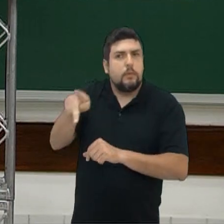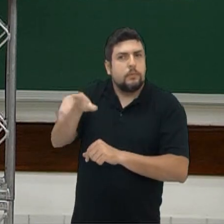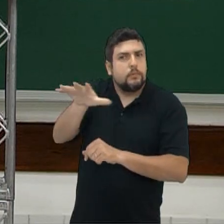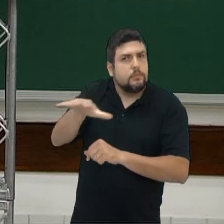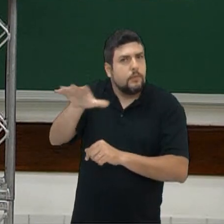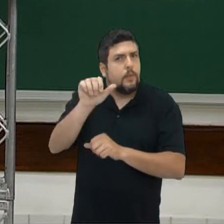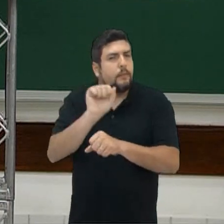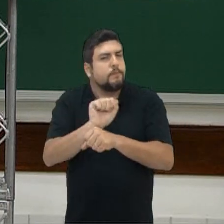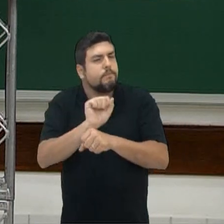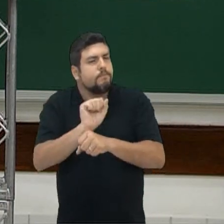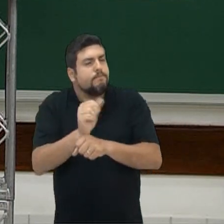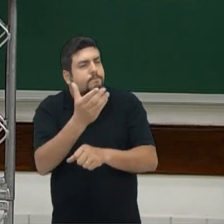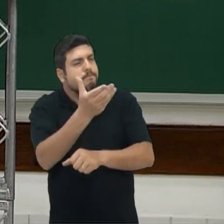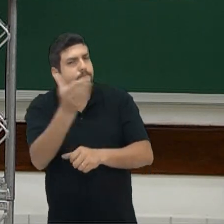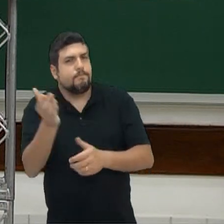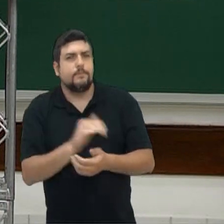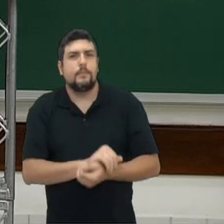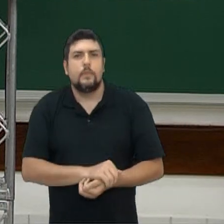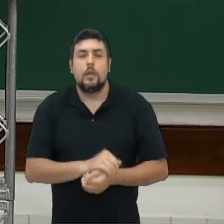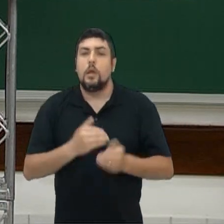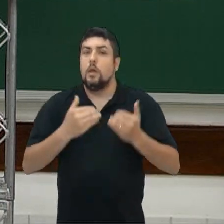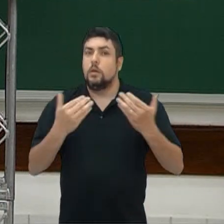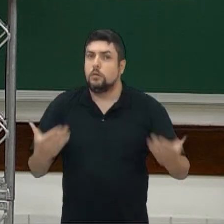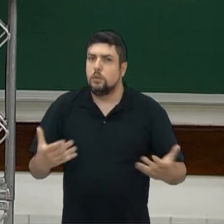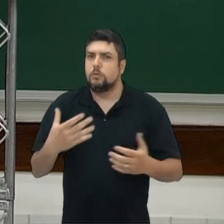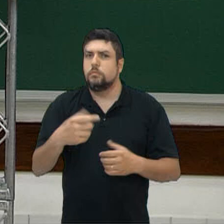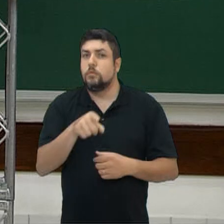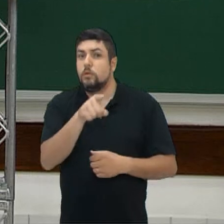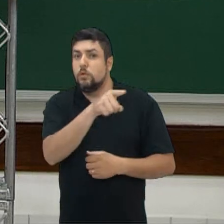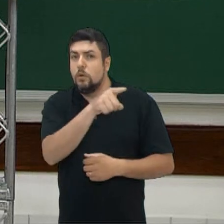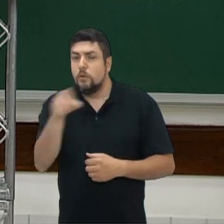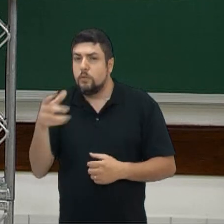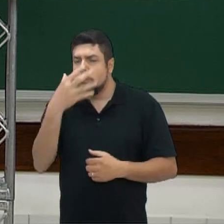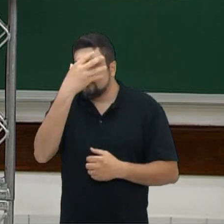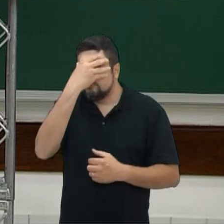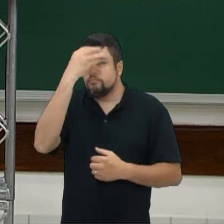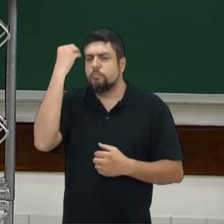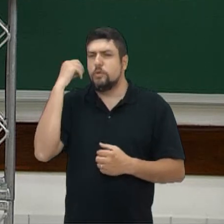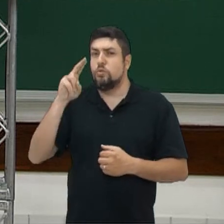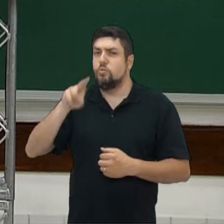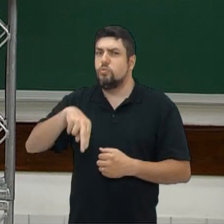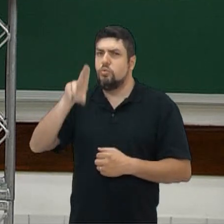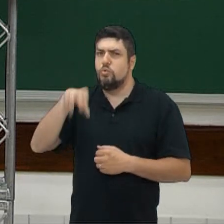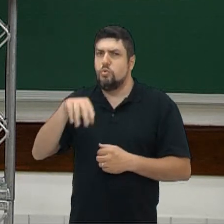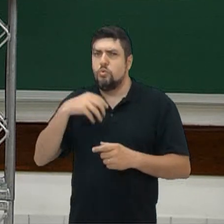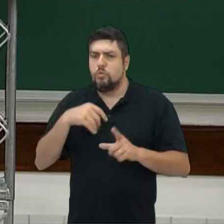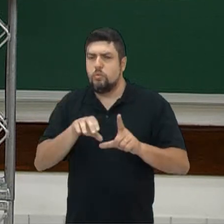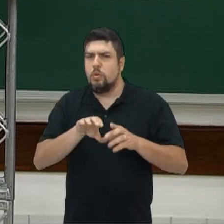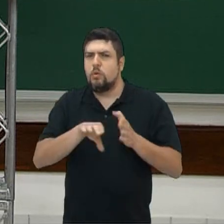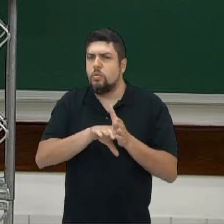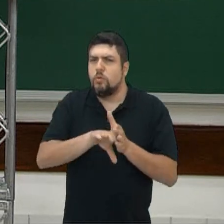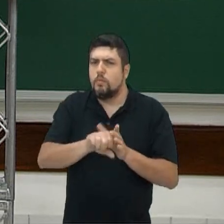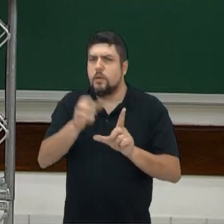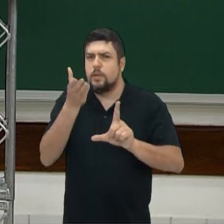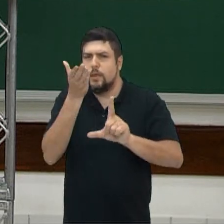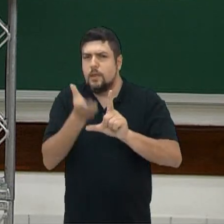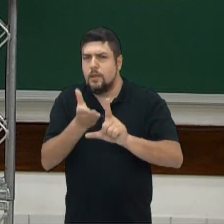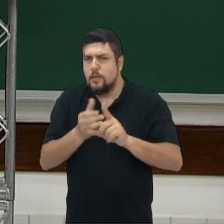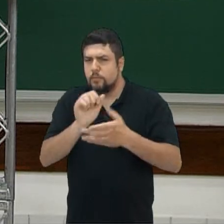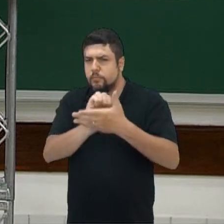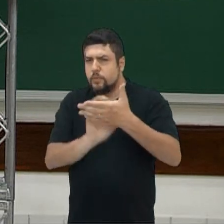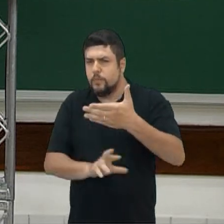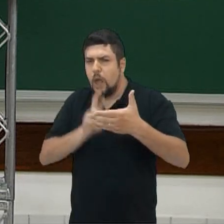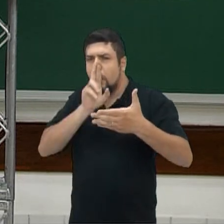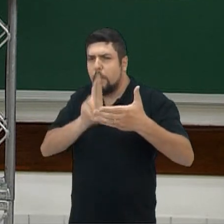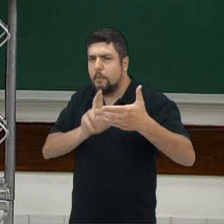essa interação, tá certo, galera? Então nunca esqueçam de fazer essas tarefas lá no ambiente virtual de vocês.